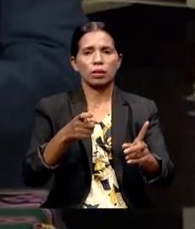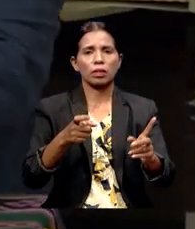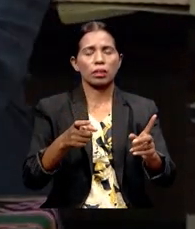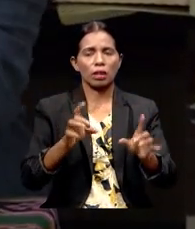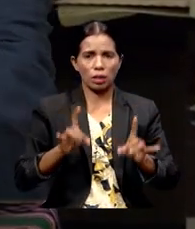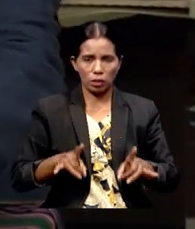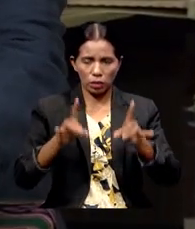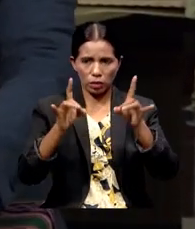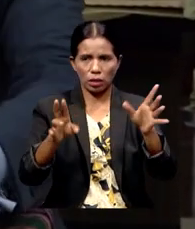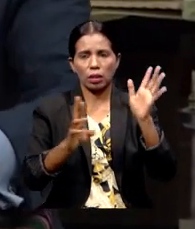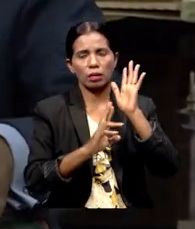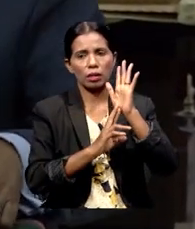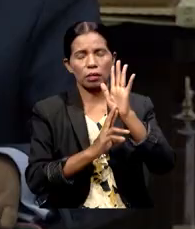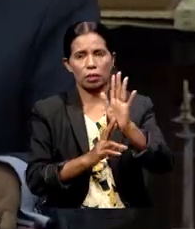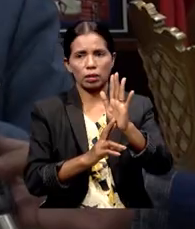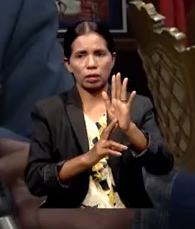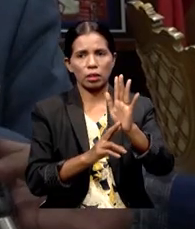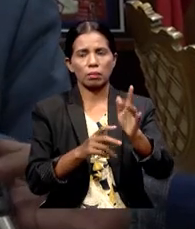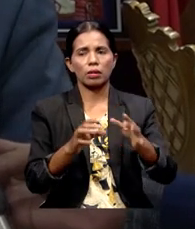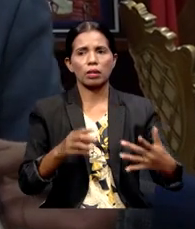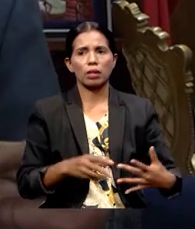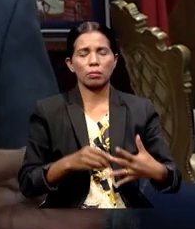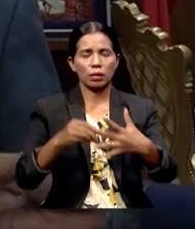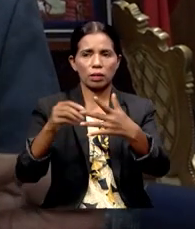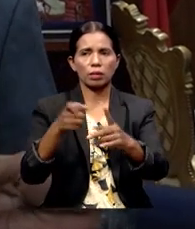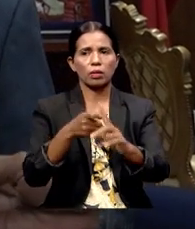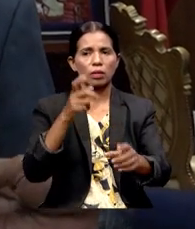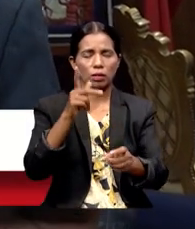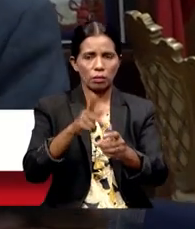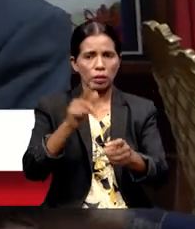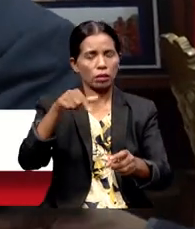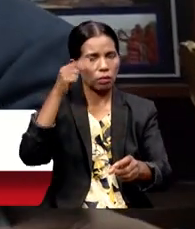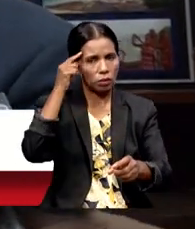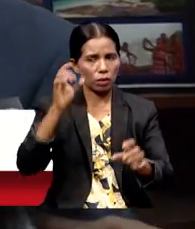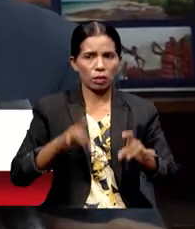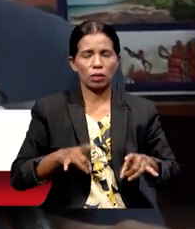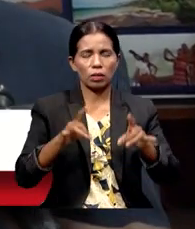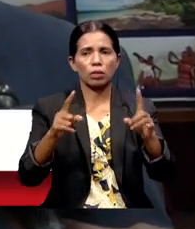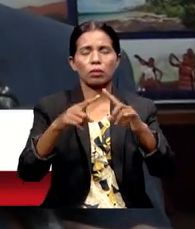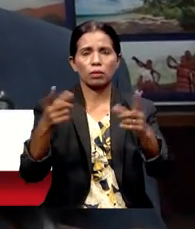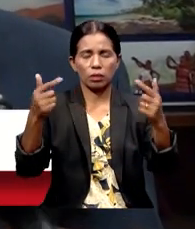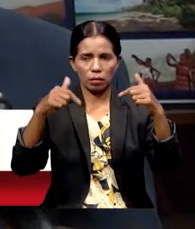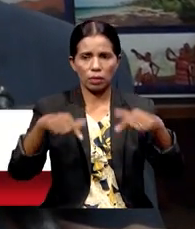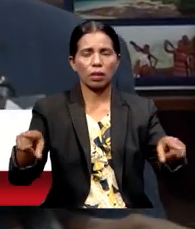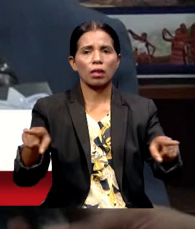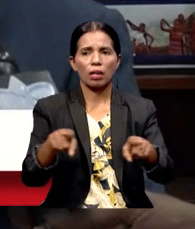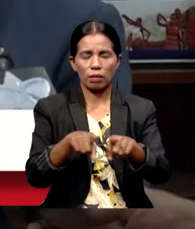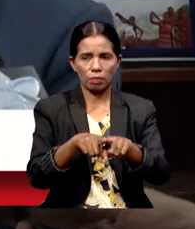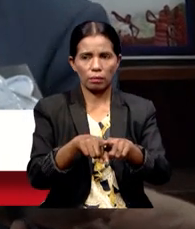em especial Greta Sunrise, o governo australiano. Mas hoje em dia, minha nação Moss